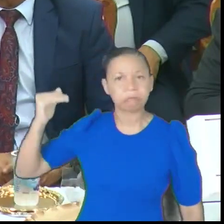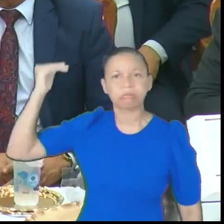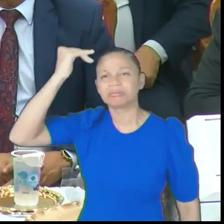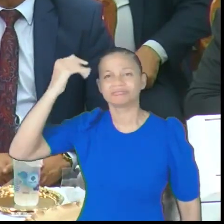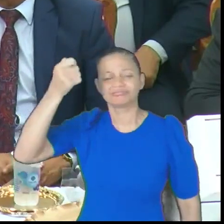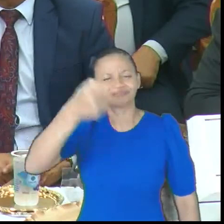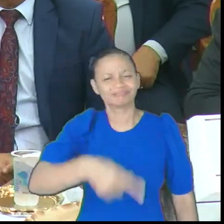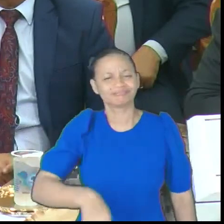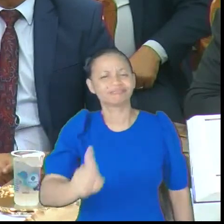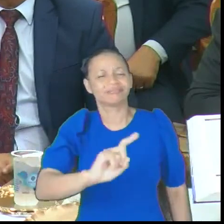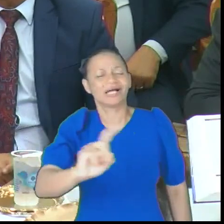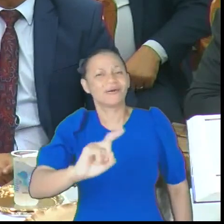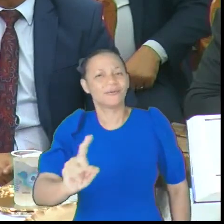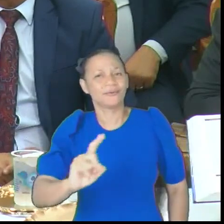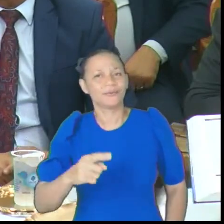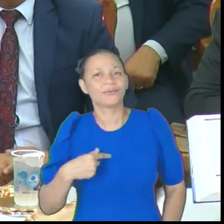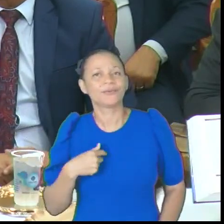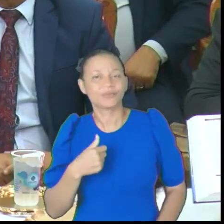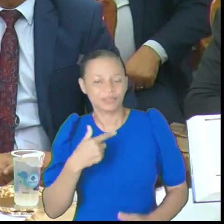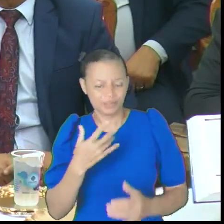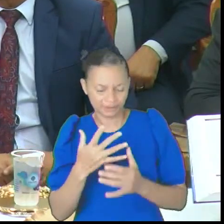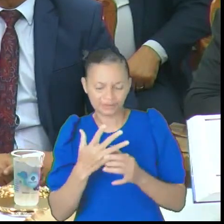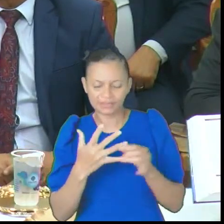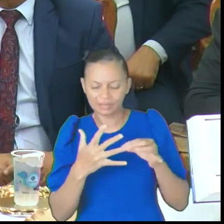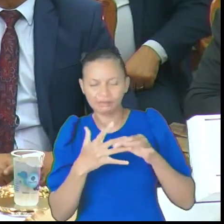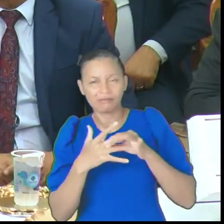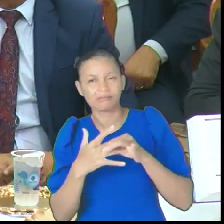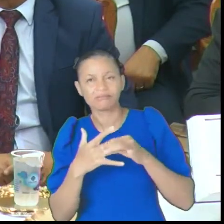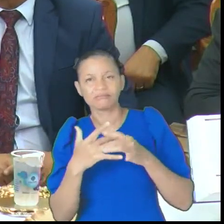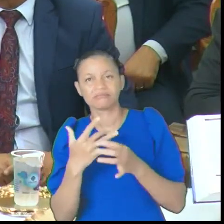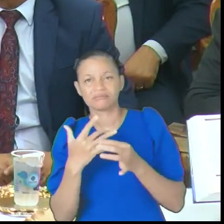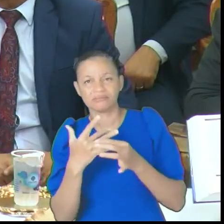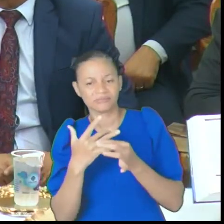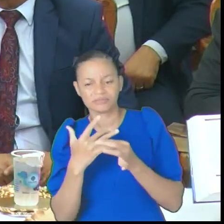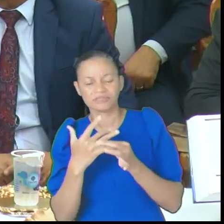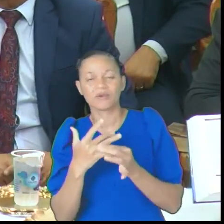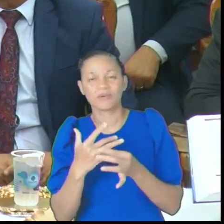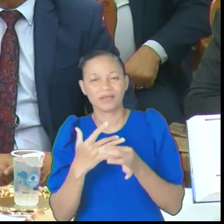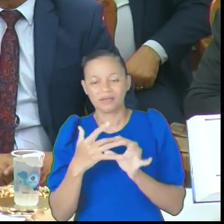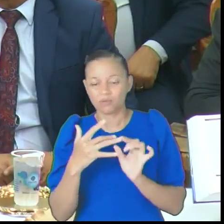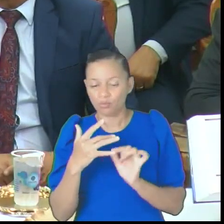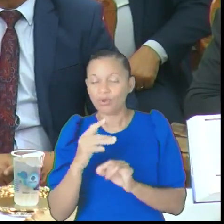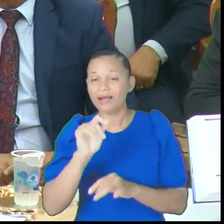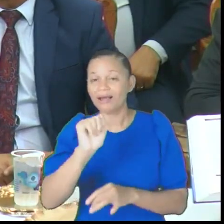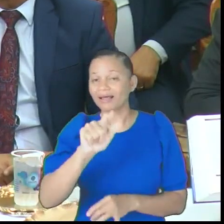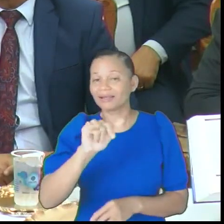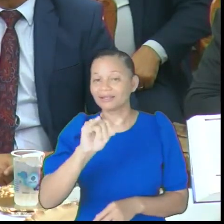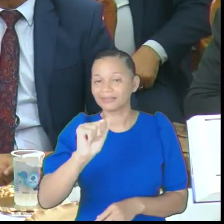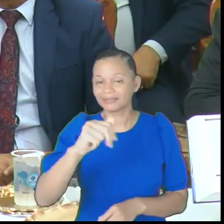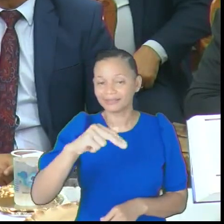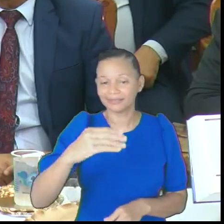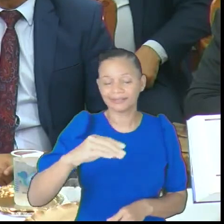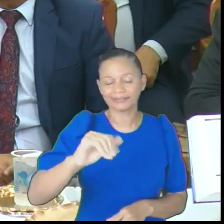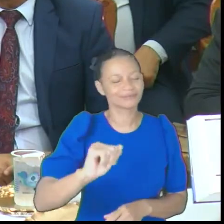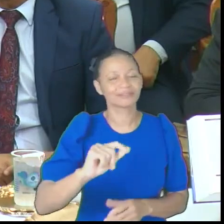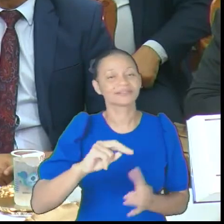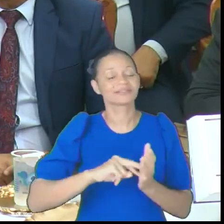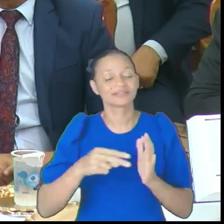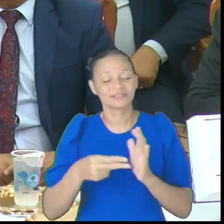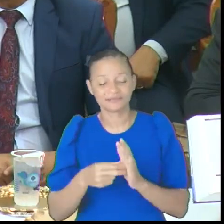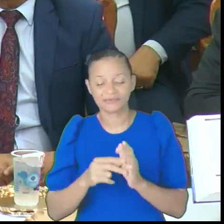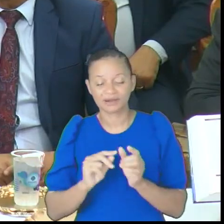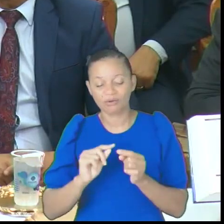entender que o que está aqui no meu dedo não é uma aliança, mas é um anel, porque